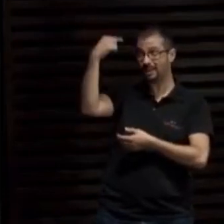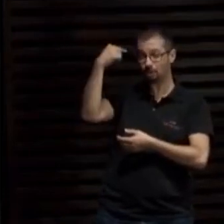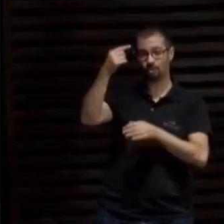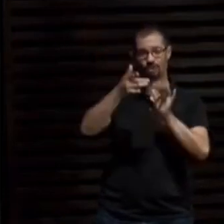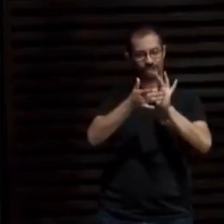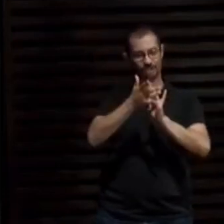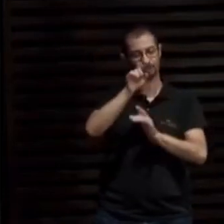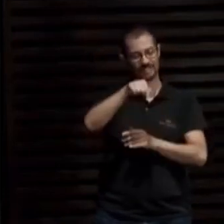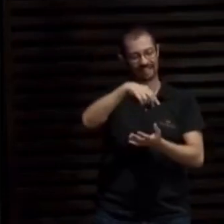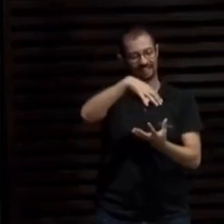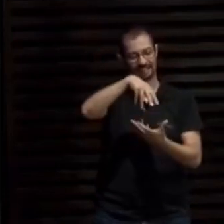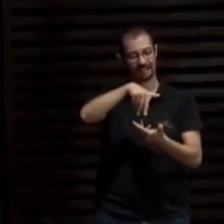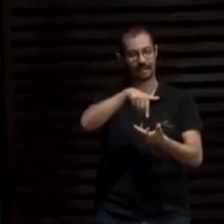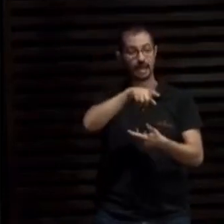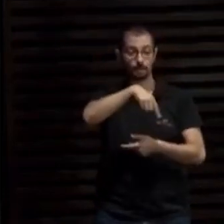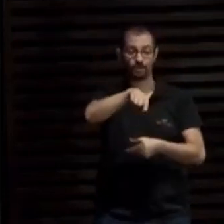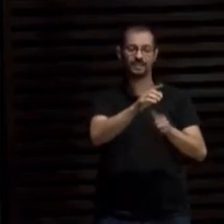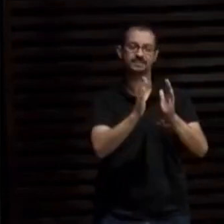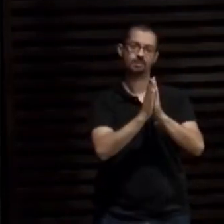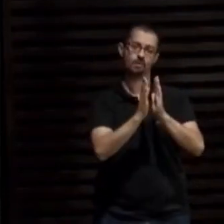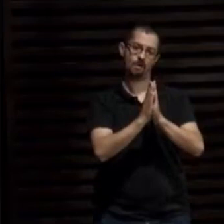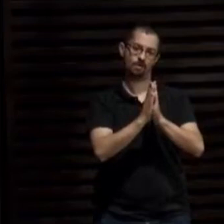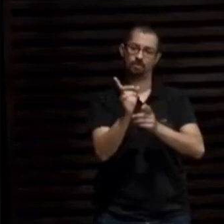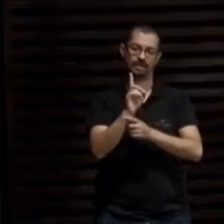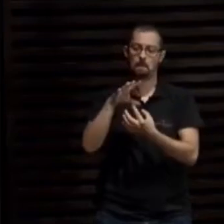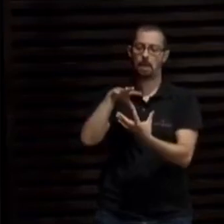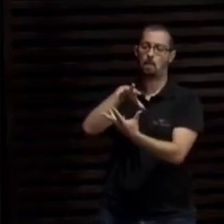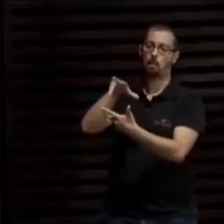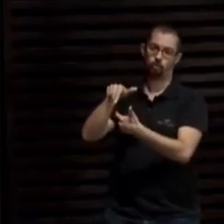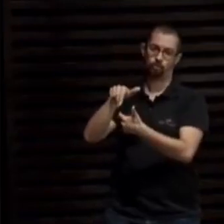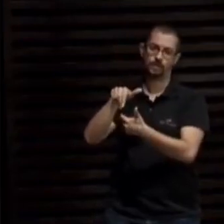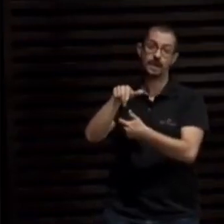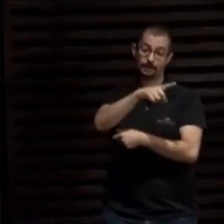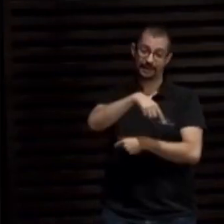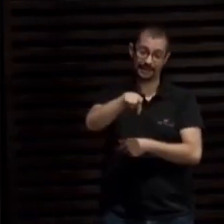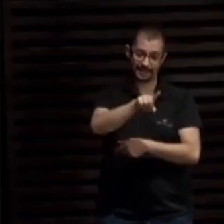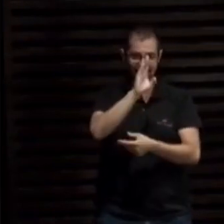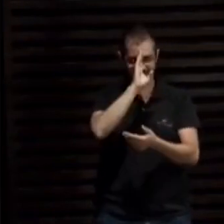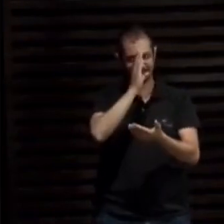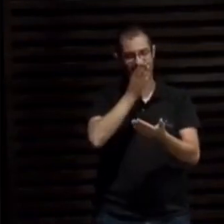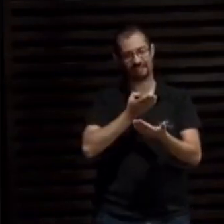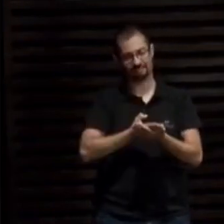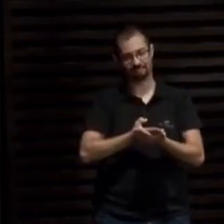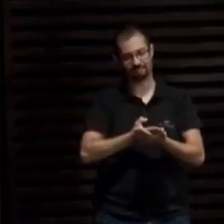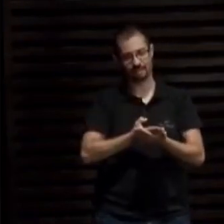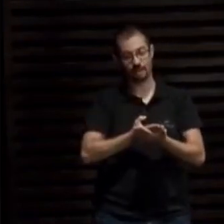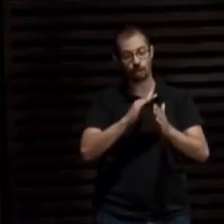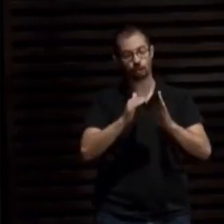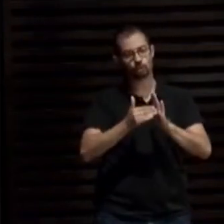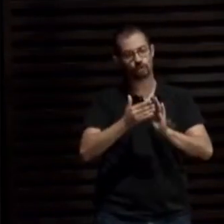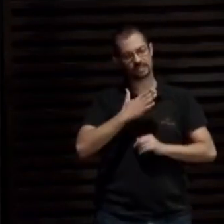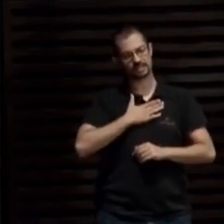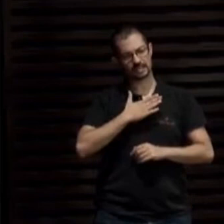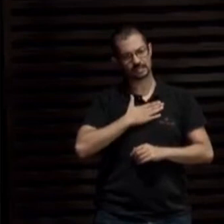rogo, não rogo pelo mundo, mas por aqueles que me deste, porque são teus. Ora, todas as minhas